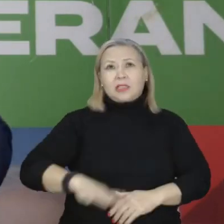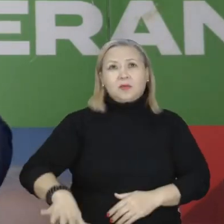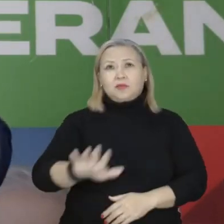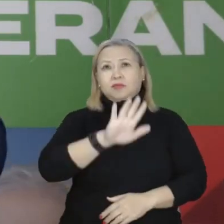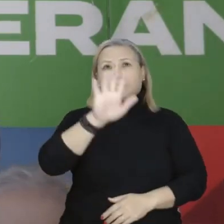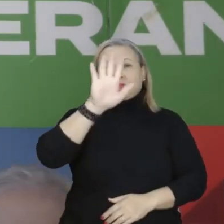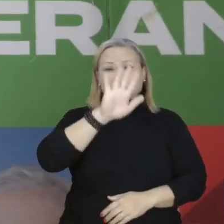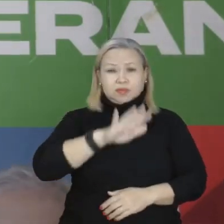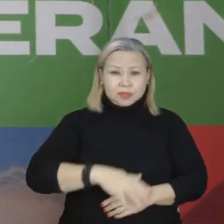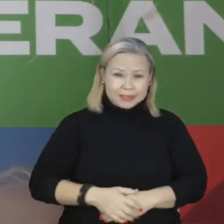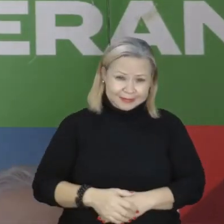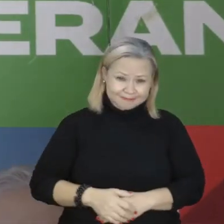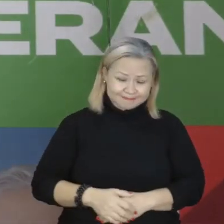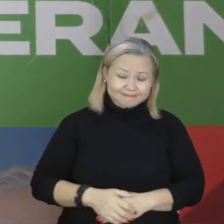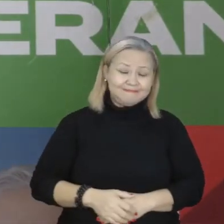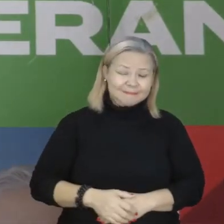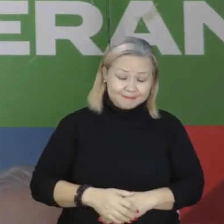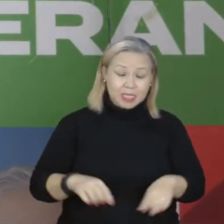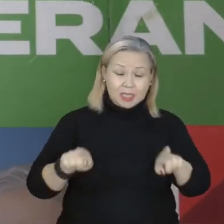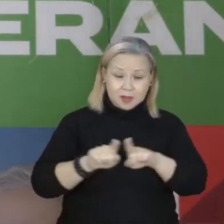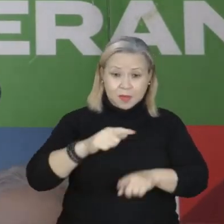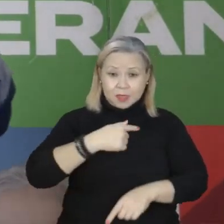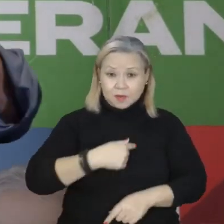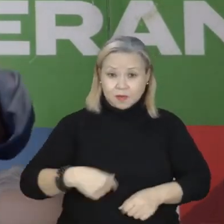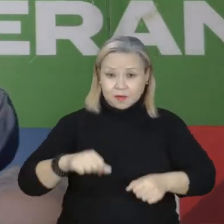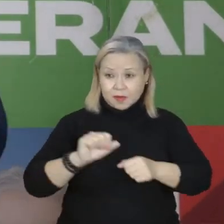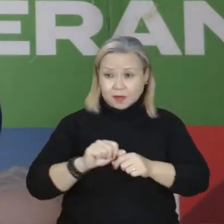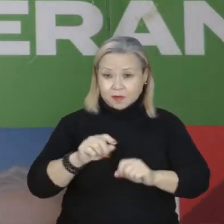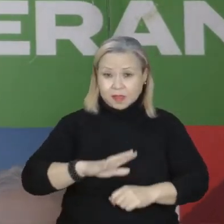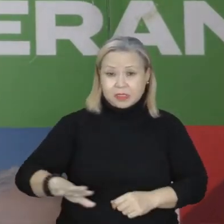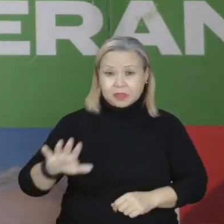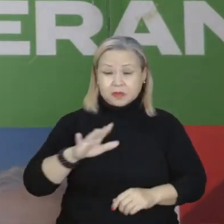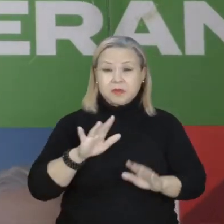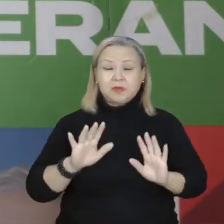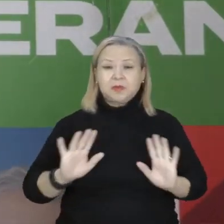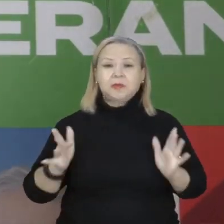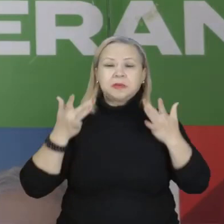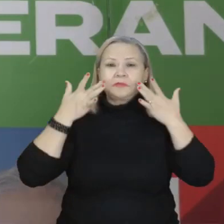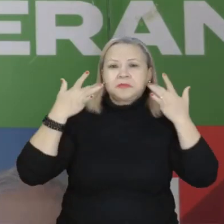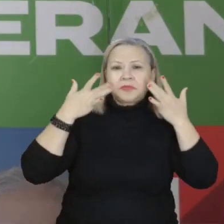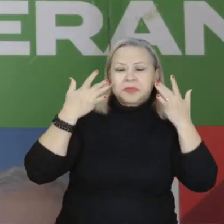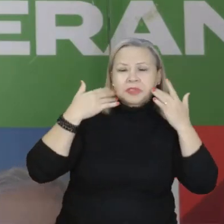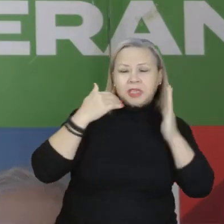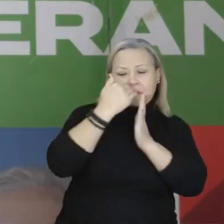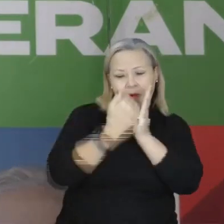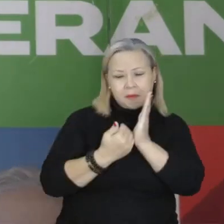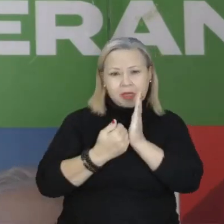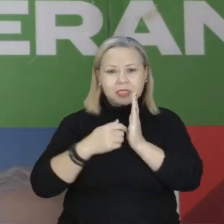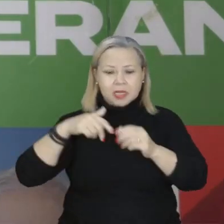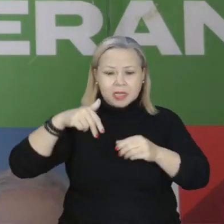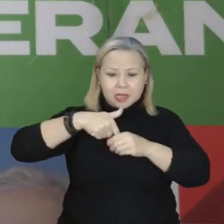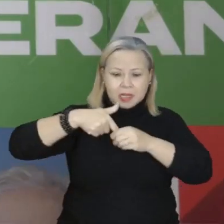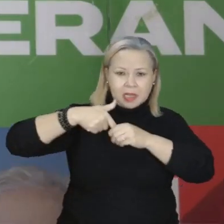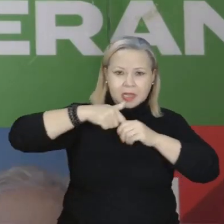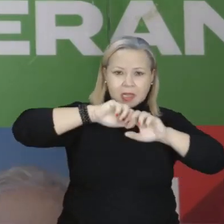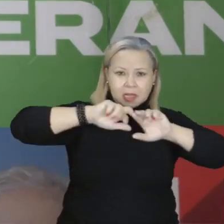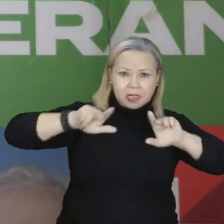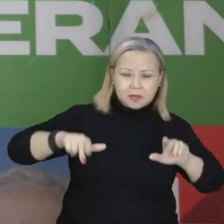alta, porque mesmo que o governo fez toda a encenação para baixar a gasolina, ela voltou a subir outra